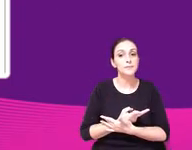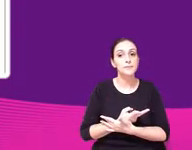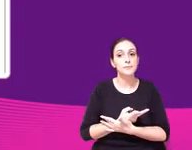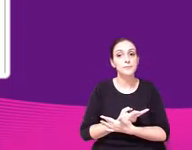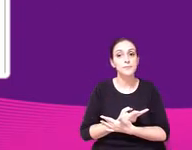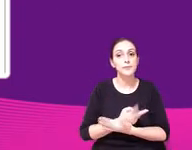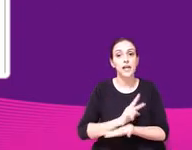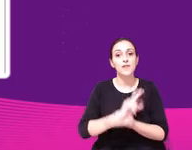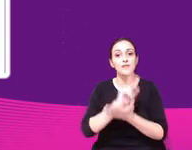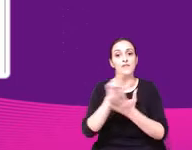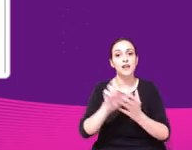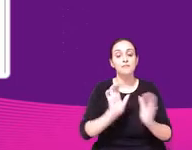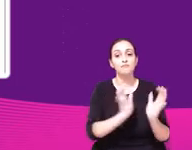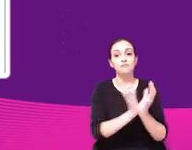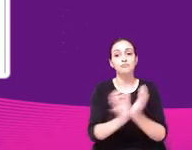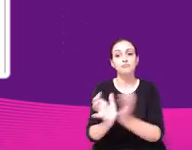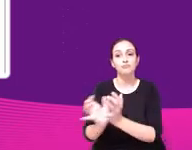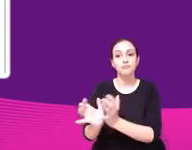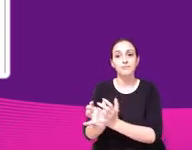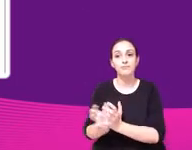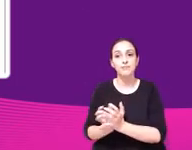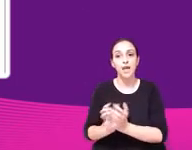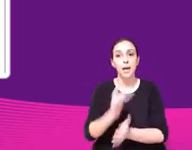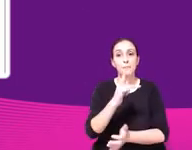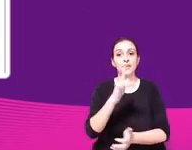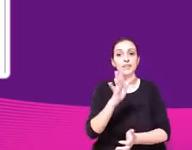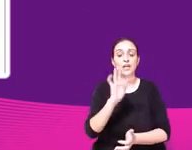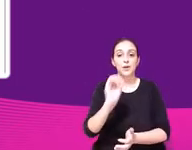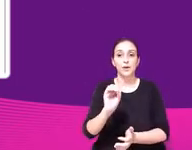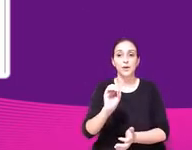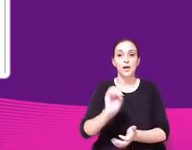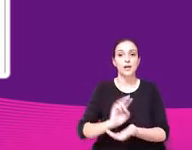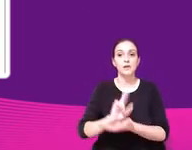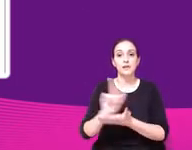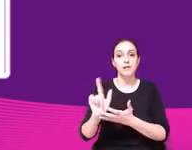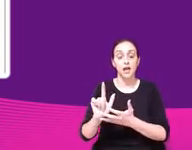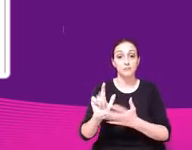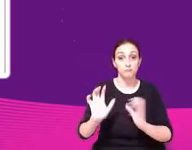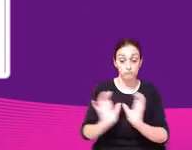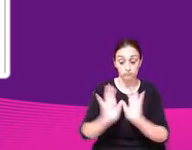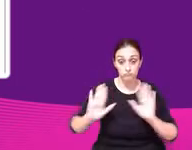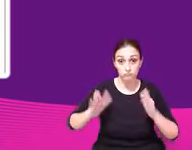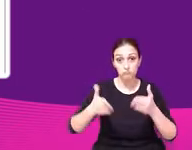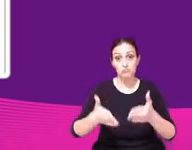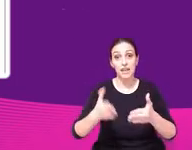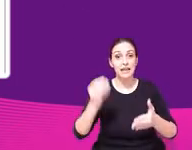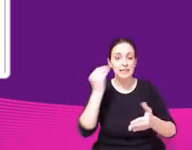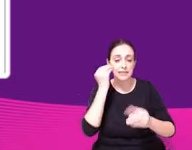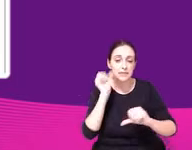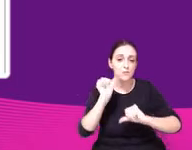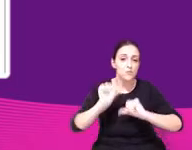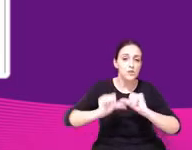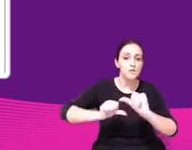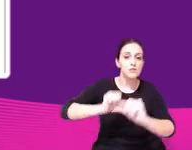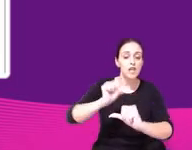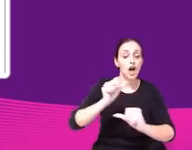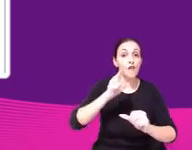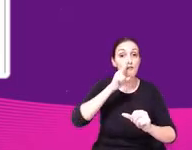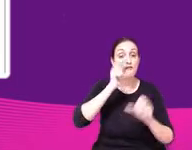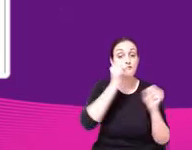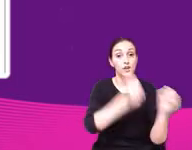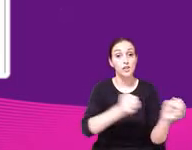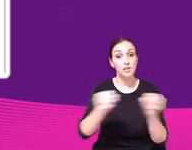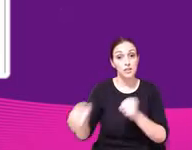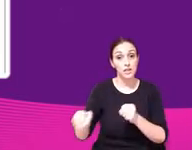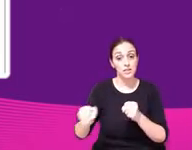várias organizações, e entre elas a BTO, centralizando muitas dessas atividades, tentassem modificar e fortalecer a política de transplante no Brasil